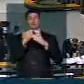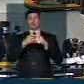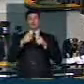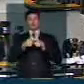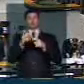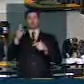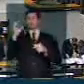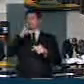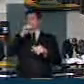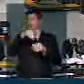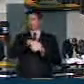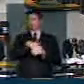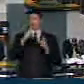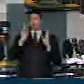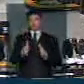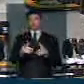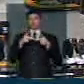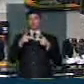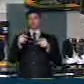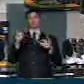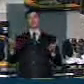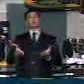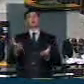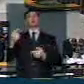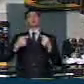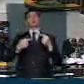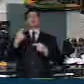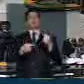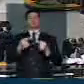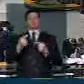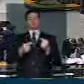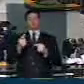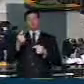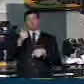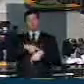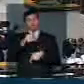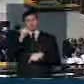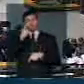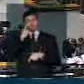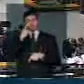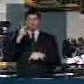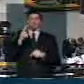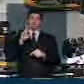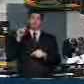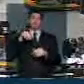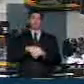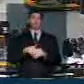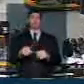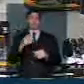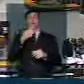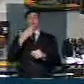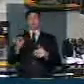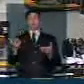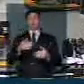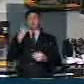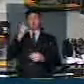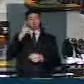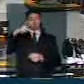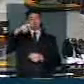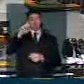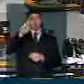votaram a urgência hoje mesmo para esse projeto e agora, na discussão, em instantes, a gente deve acompanhar a votação. Falando favoravelmente a ele, deputado